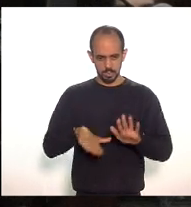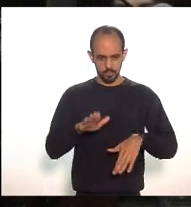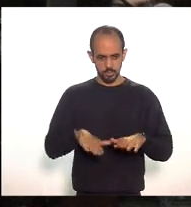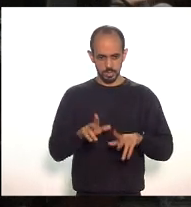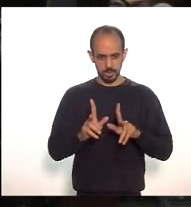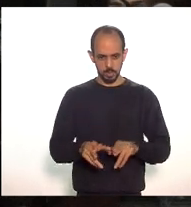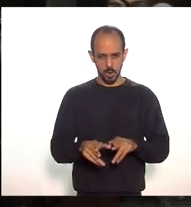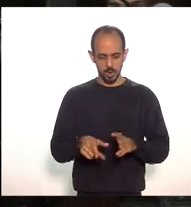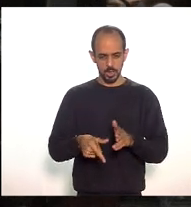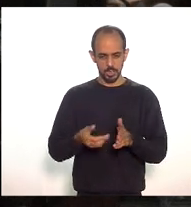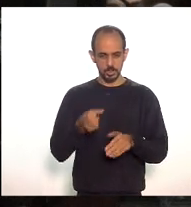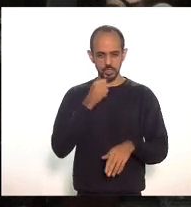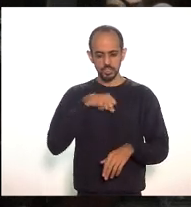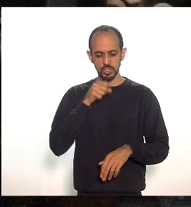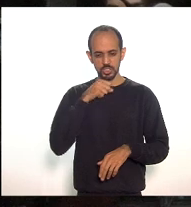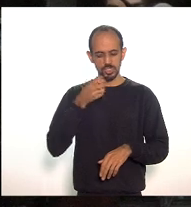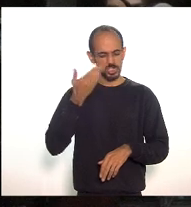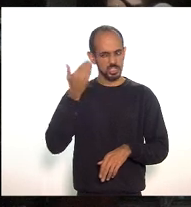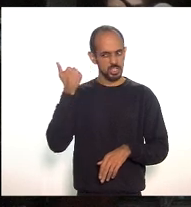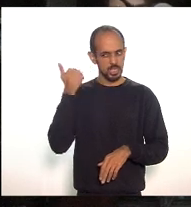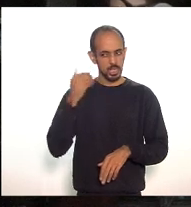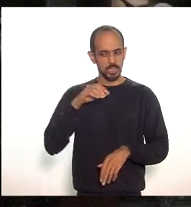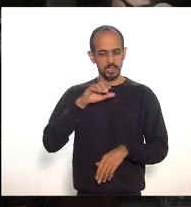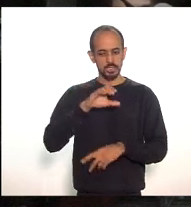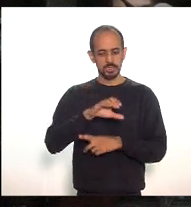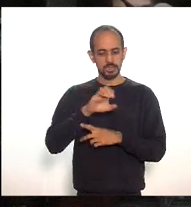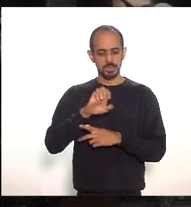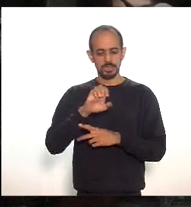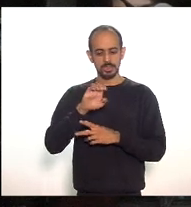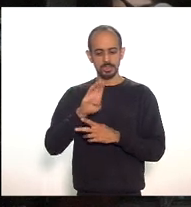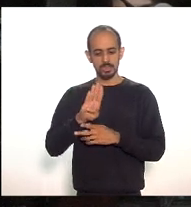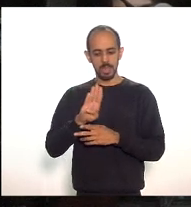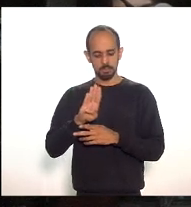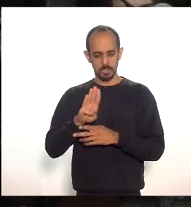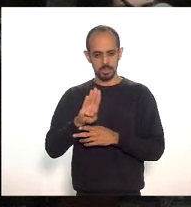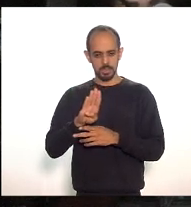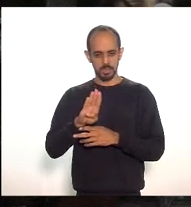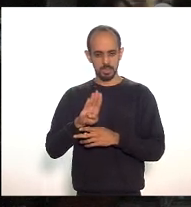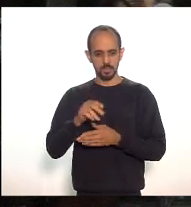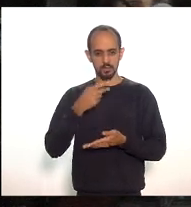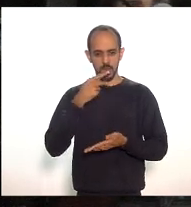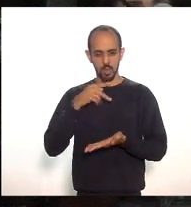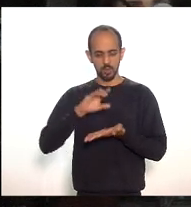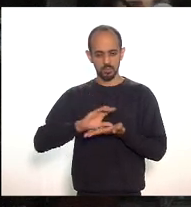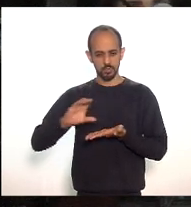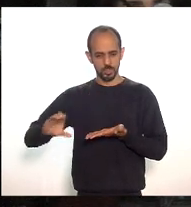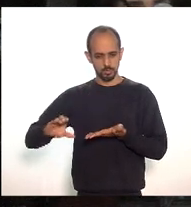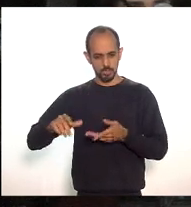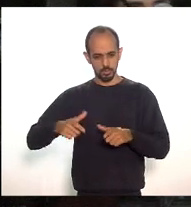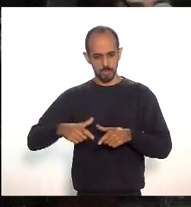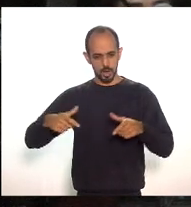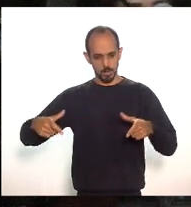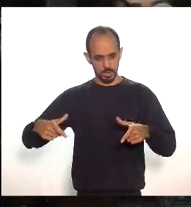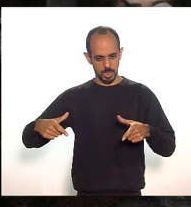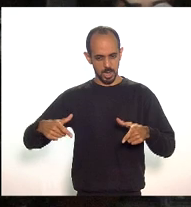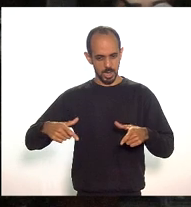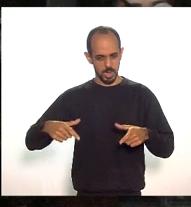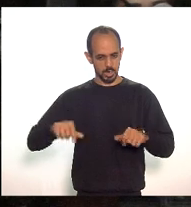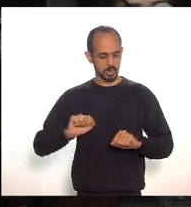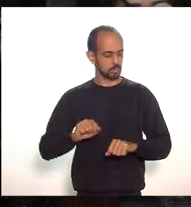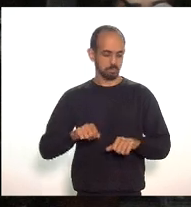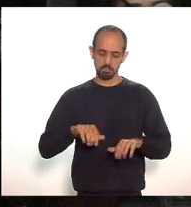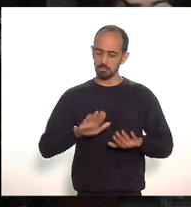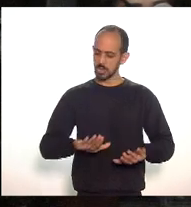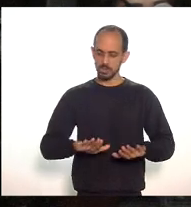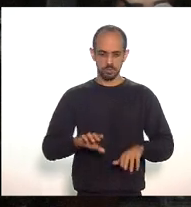antiga segue ah e também tem o compromisso de fazer um investimento de ampliação uma das redes e